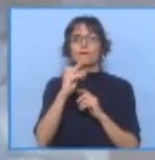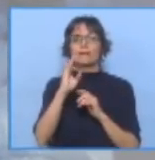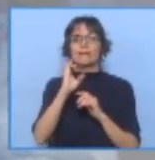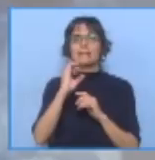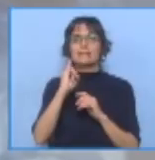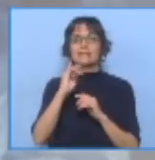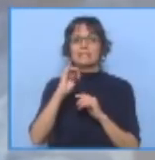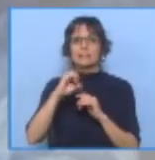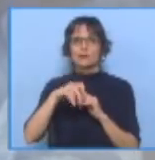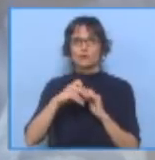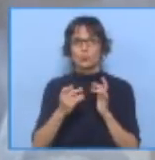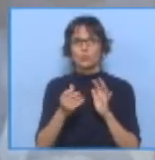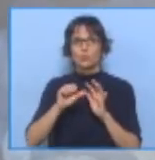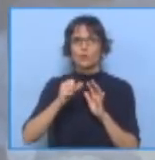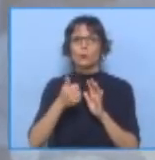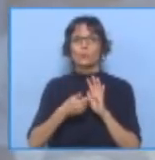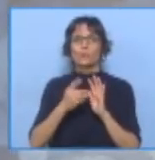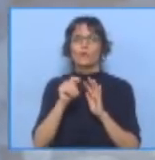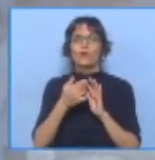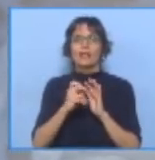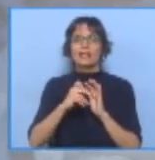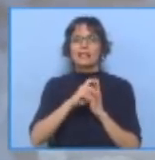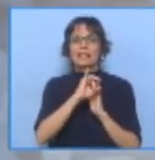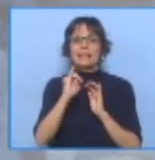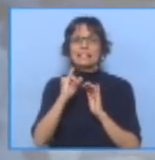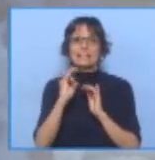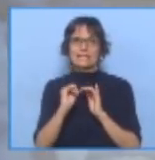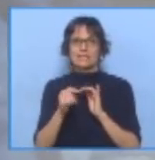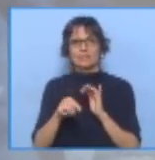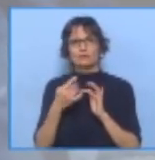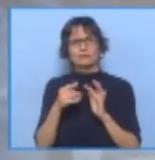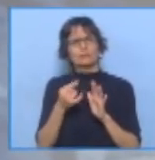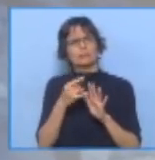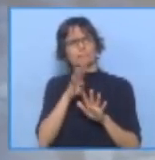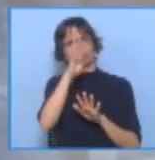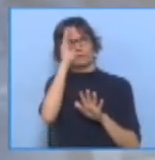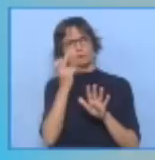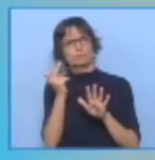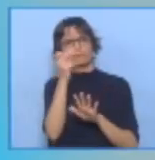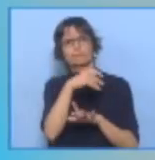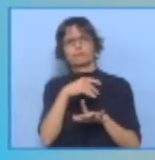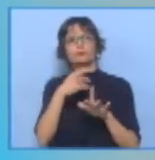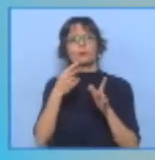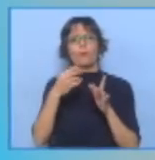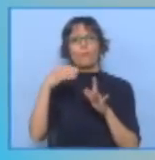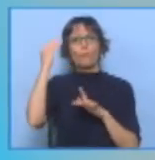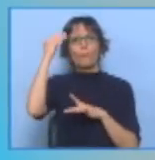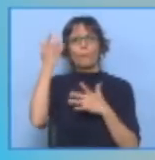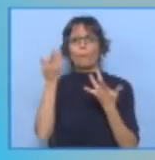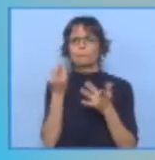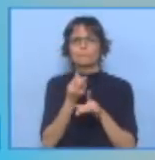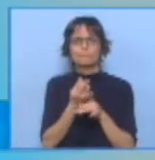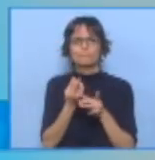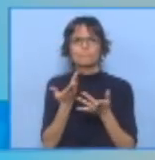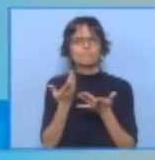foi este que motiva agora que o Papa Francisco visite Marrocos? Então, começando